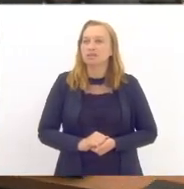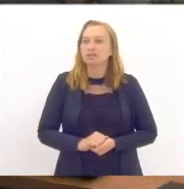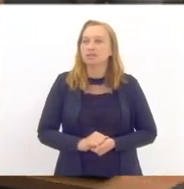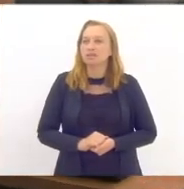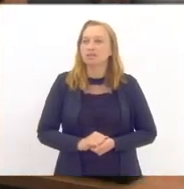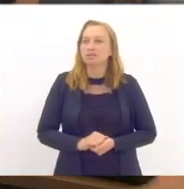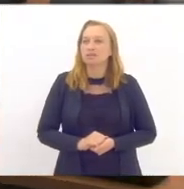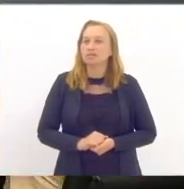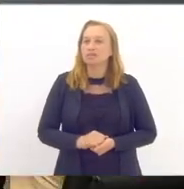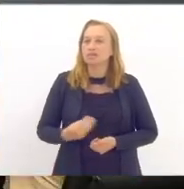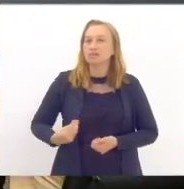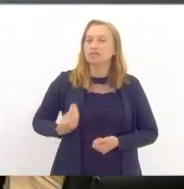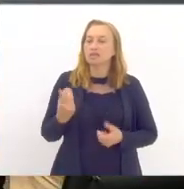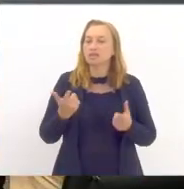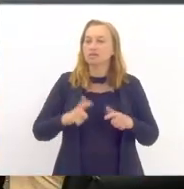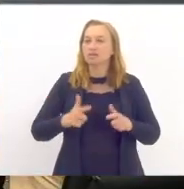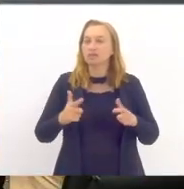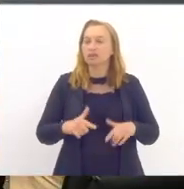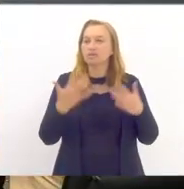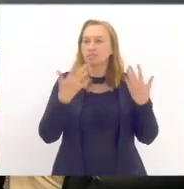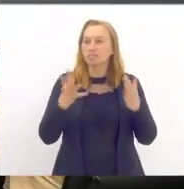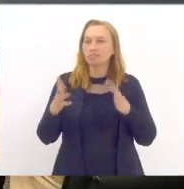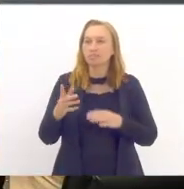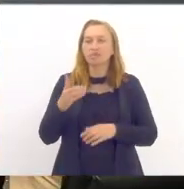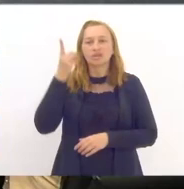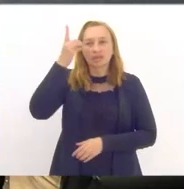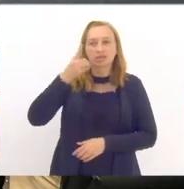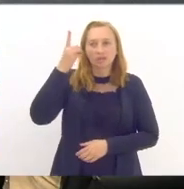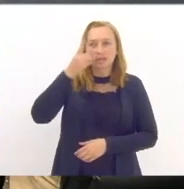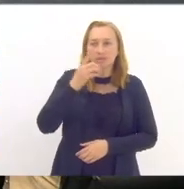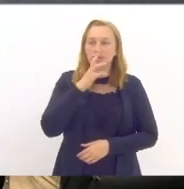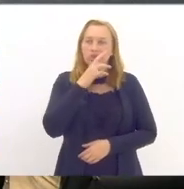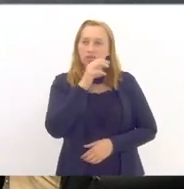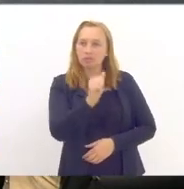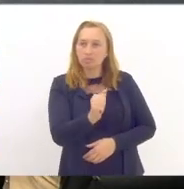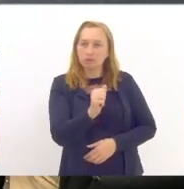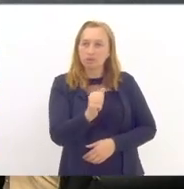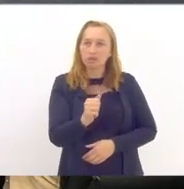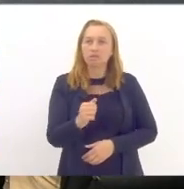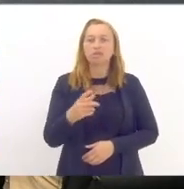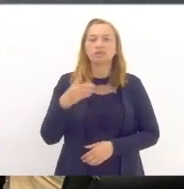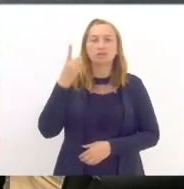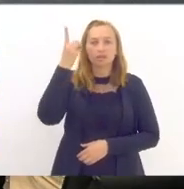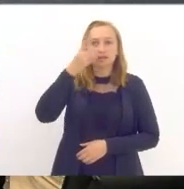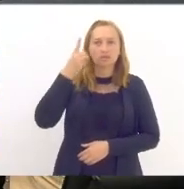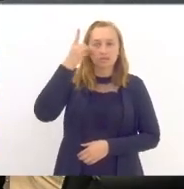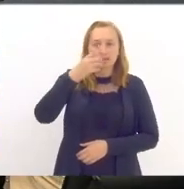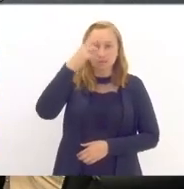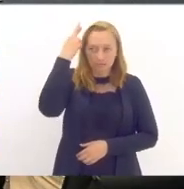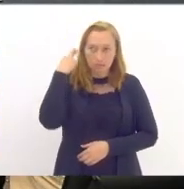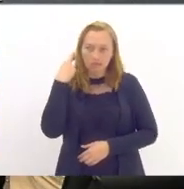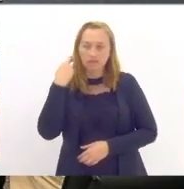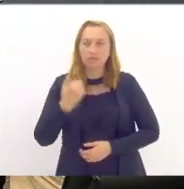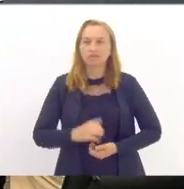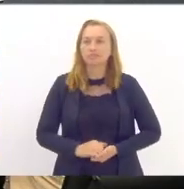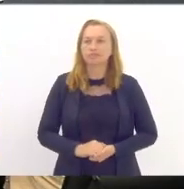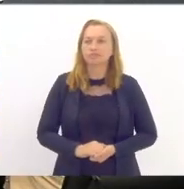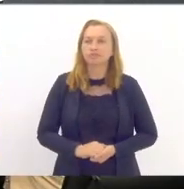mais presenças. Saudar aqui deputado Rodrigo Amorim, deputada Rosane Félix, deputada...